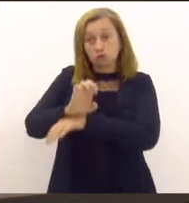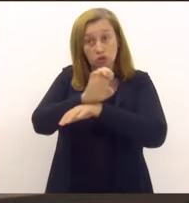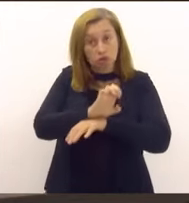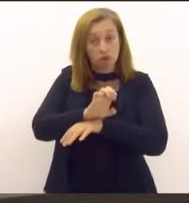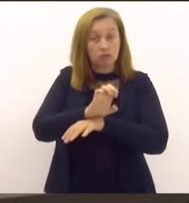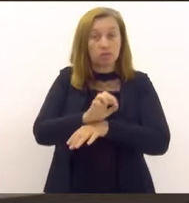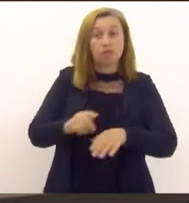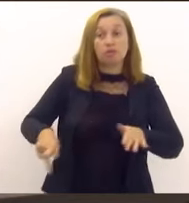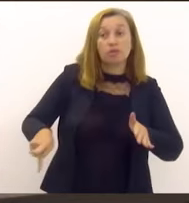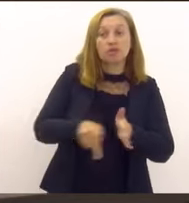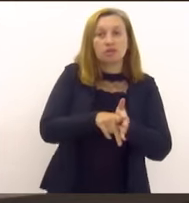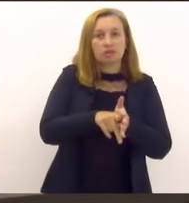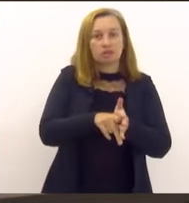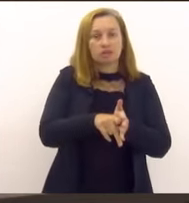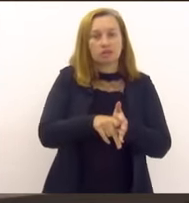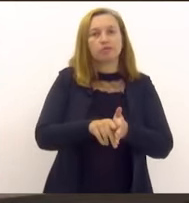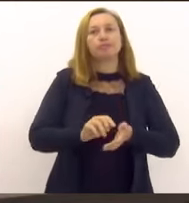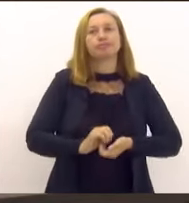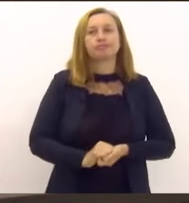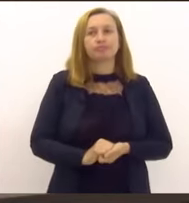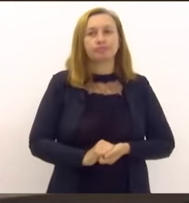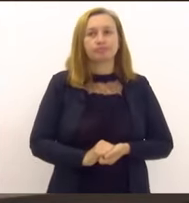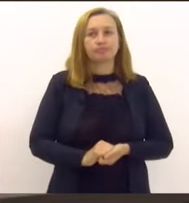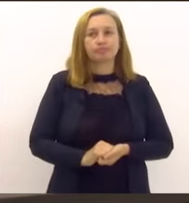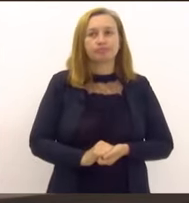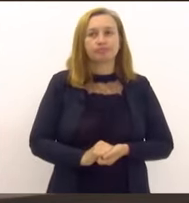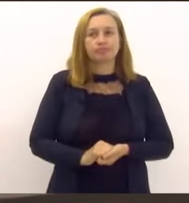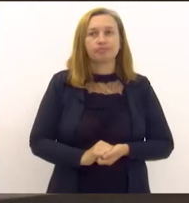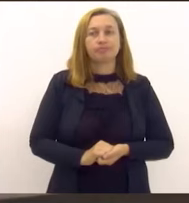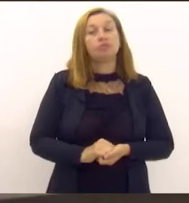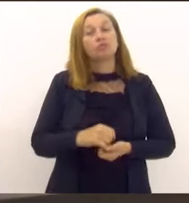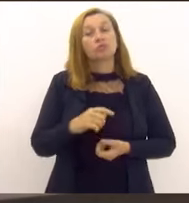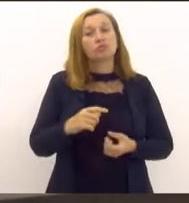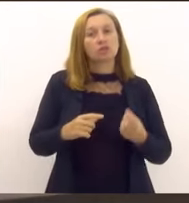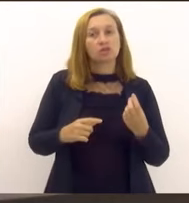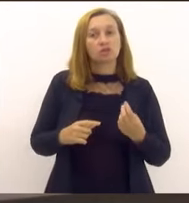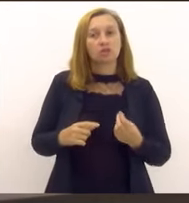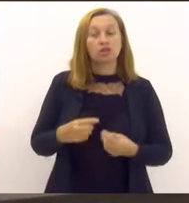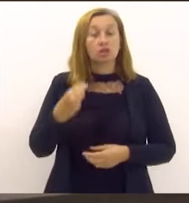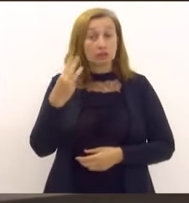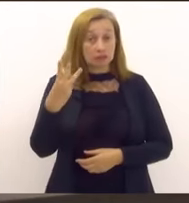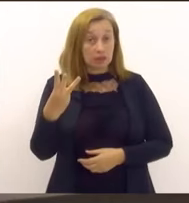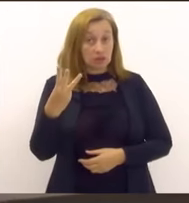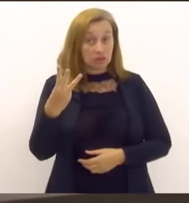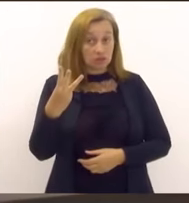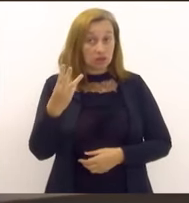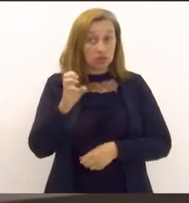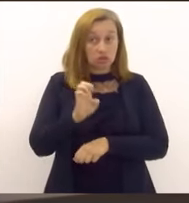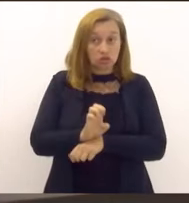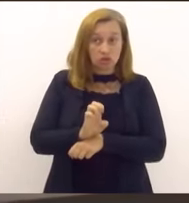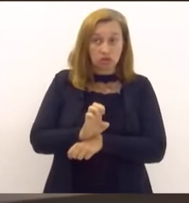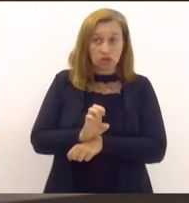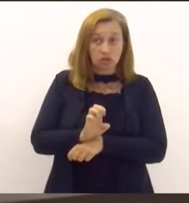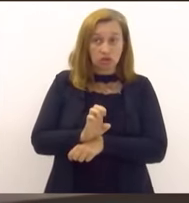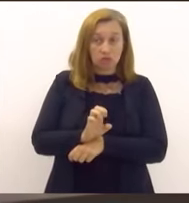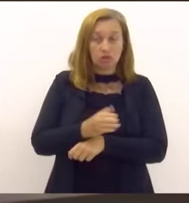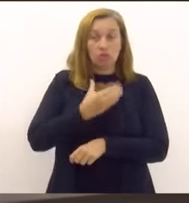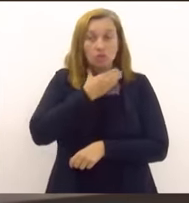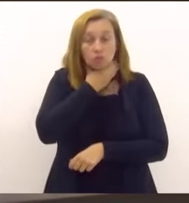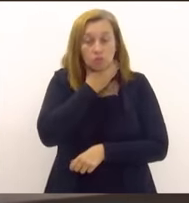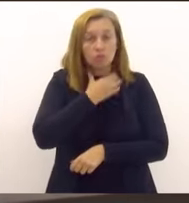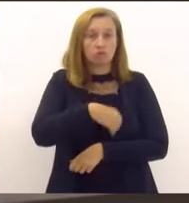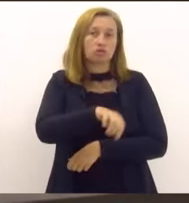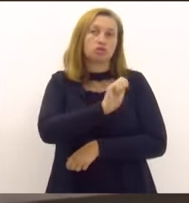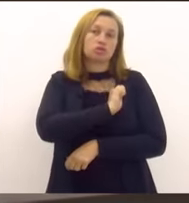estão. E, tem, dentre esses estados, tem 3 que estão em regime de recuperação